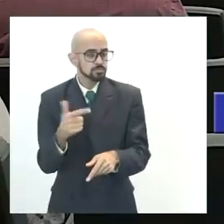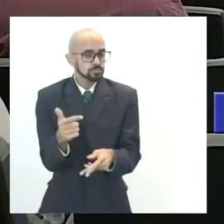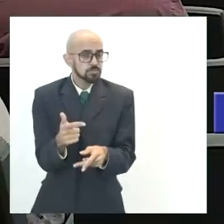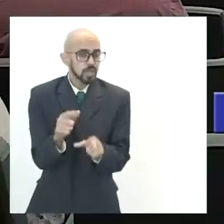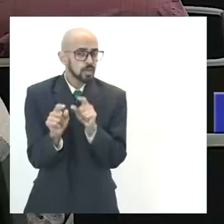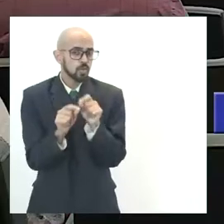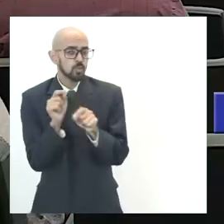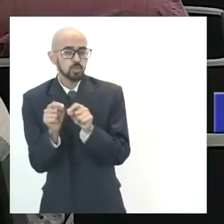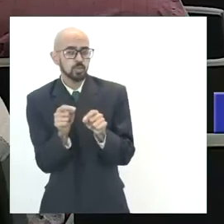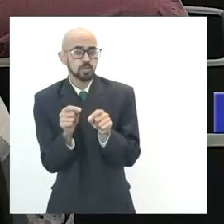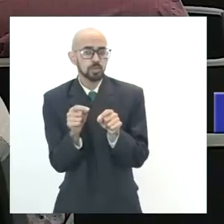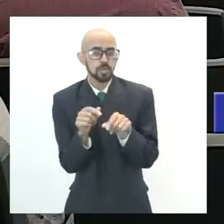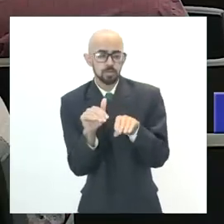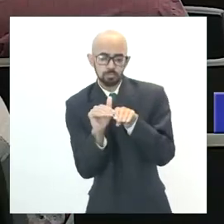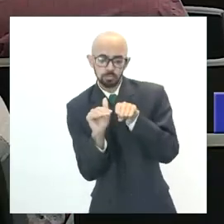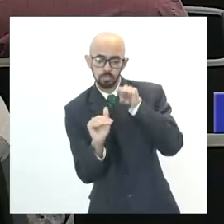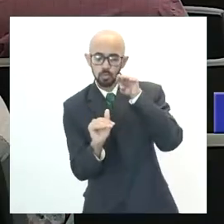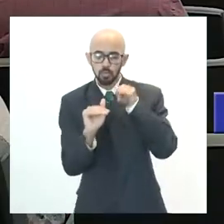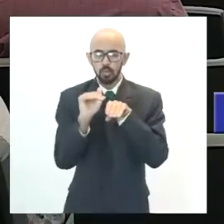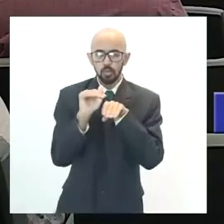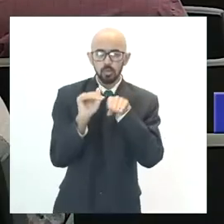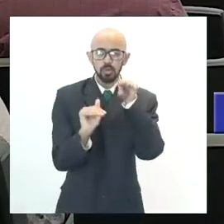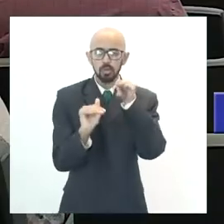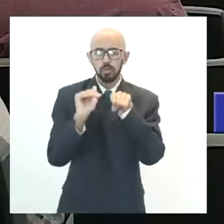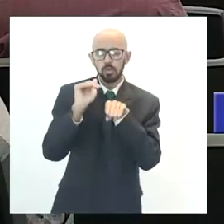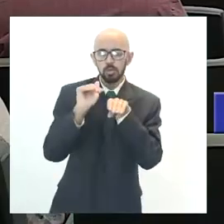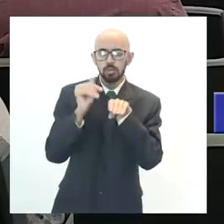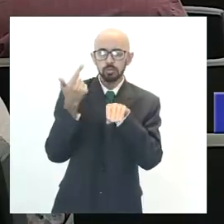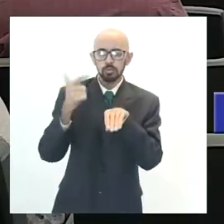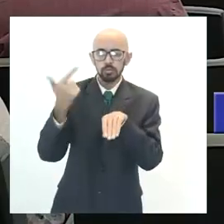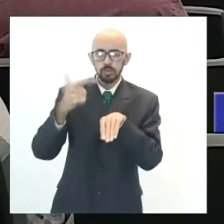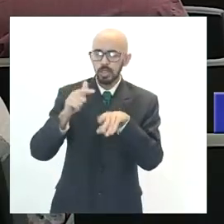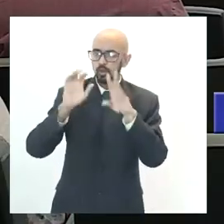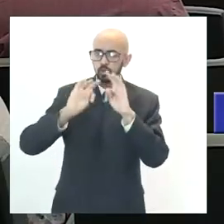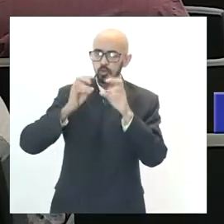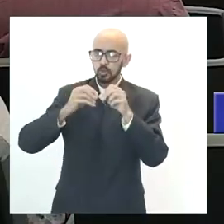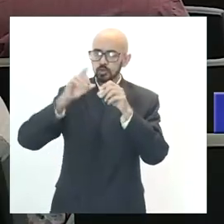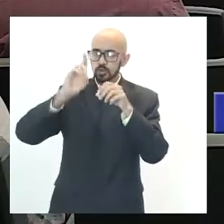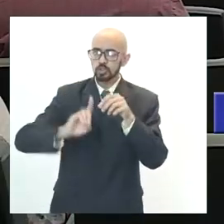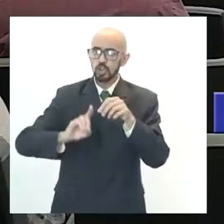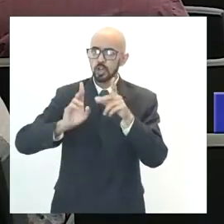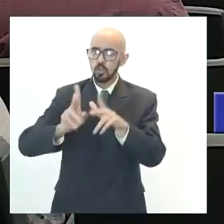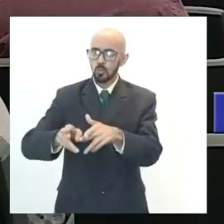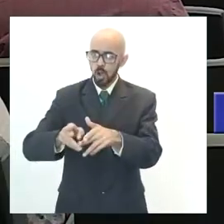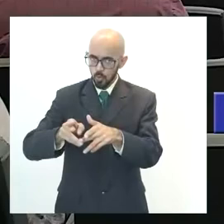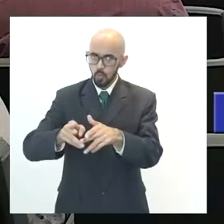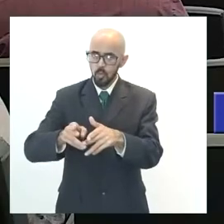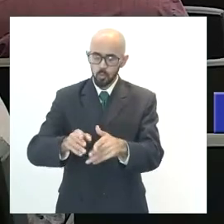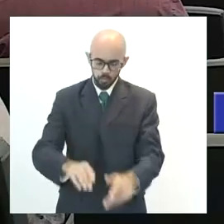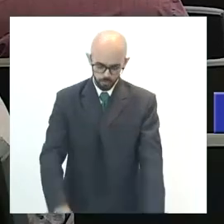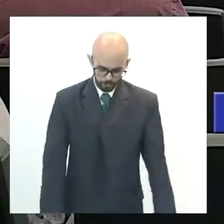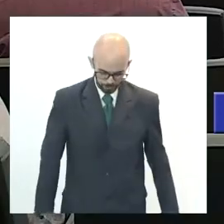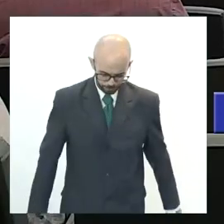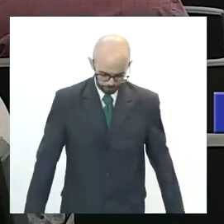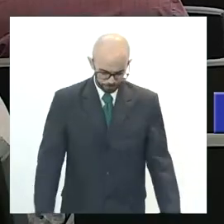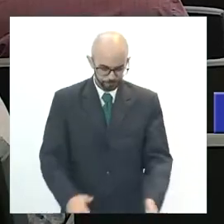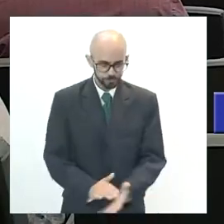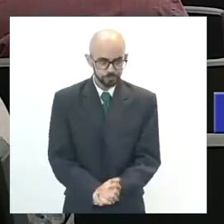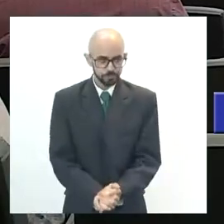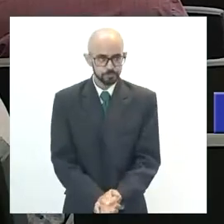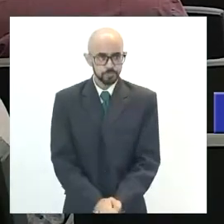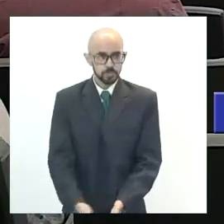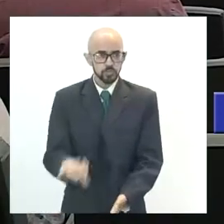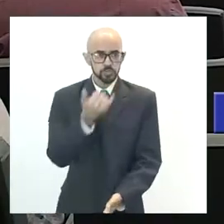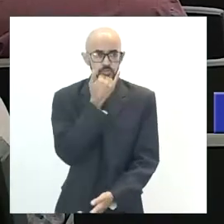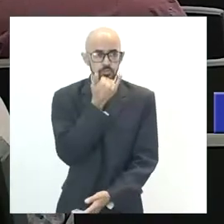de Formação intelectual não todos com trabalhadores todos temos os mesmos direitos então gente eu acho de atingir os